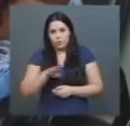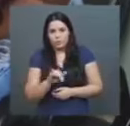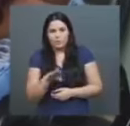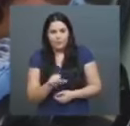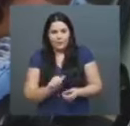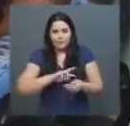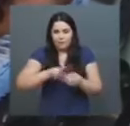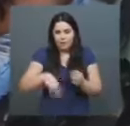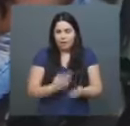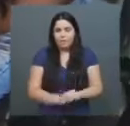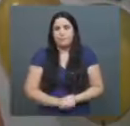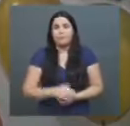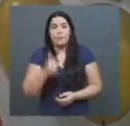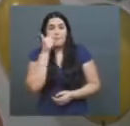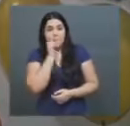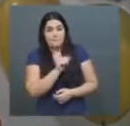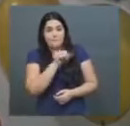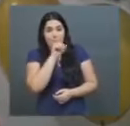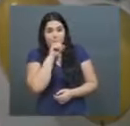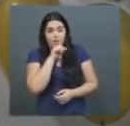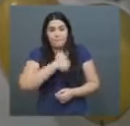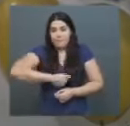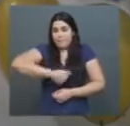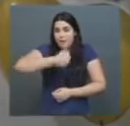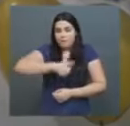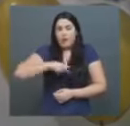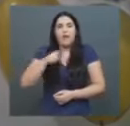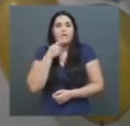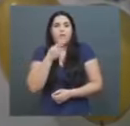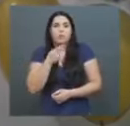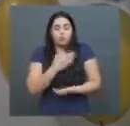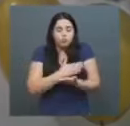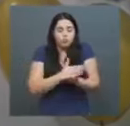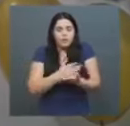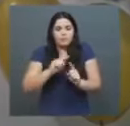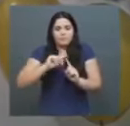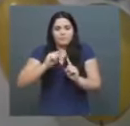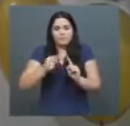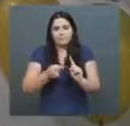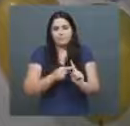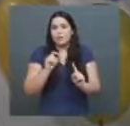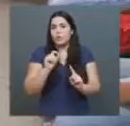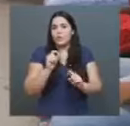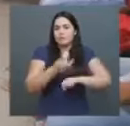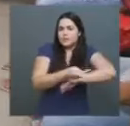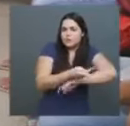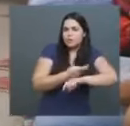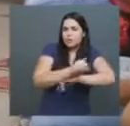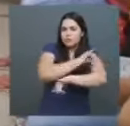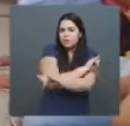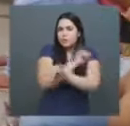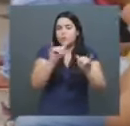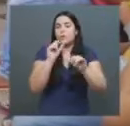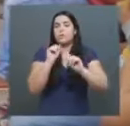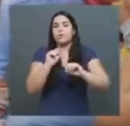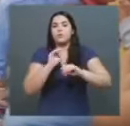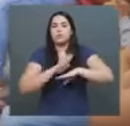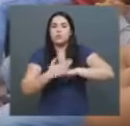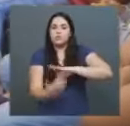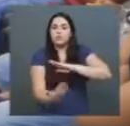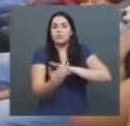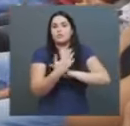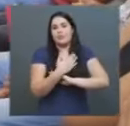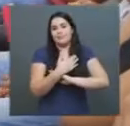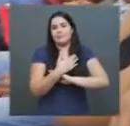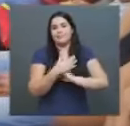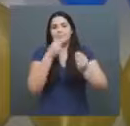da Emanuele, de um mês, Renata conta que desde o início da gravidez busca informações que ajudem a lidar com as demandas